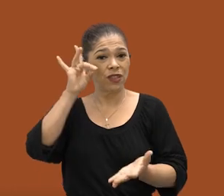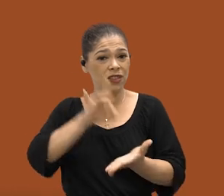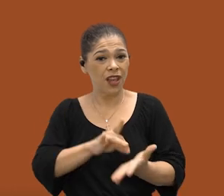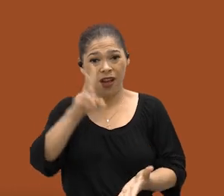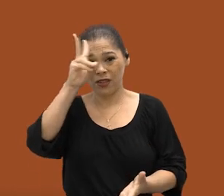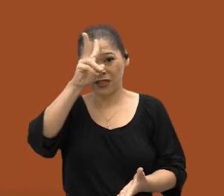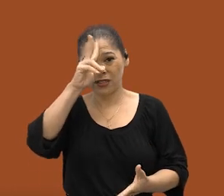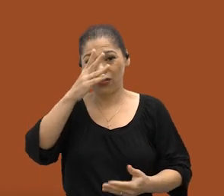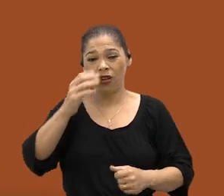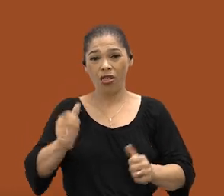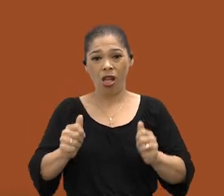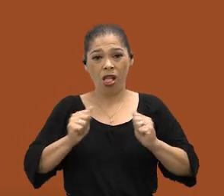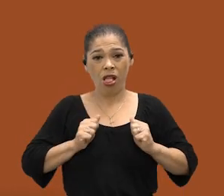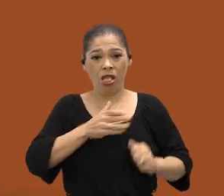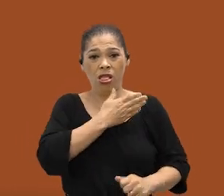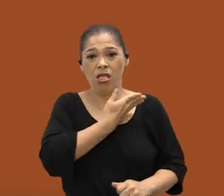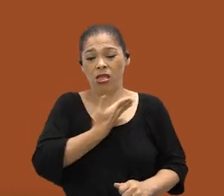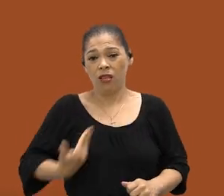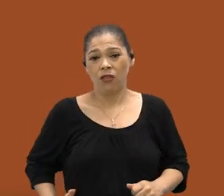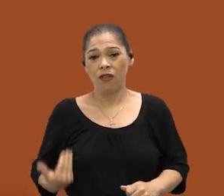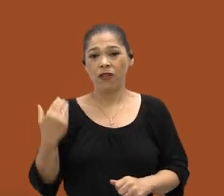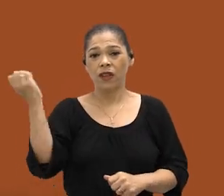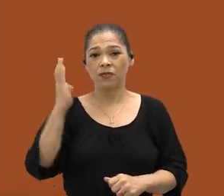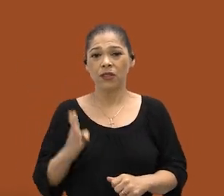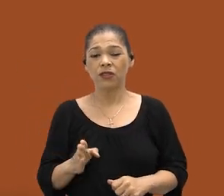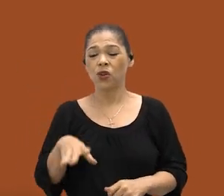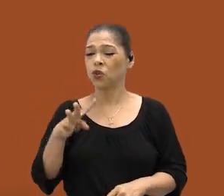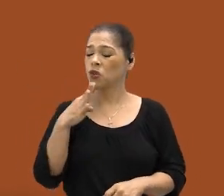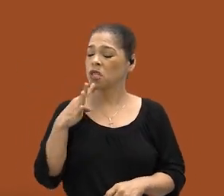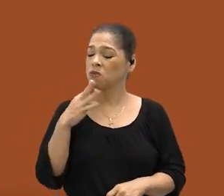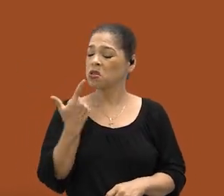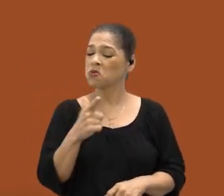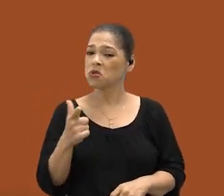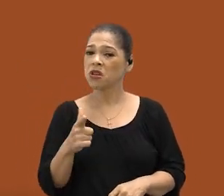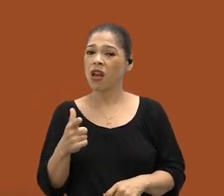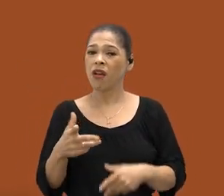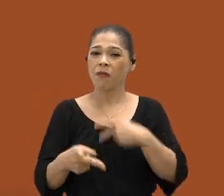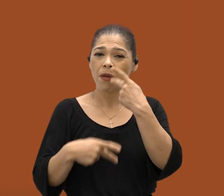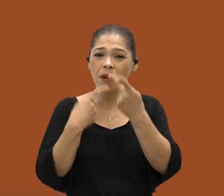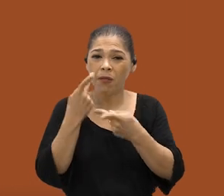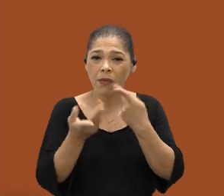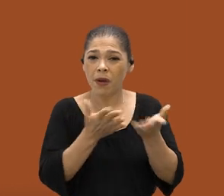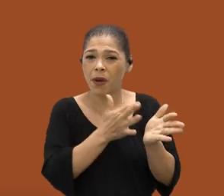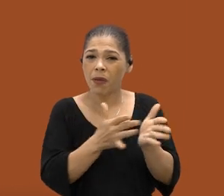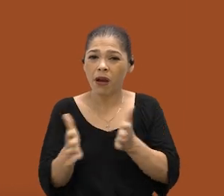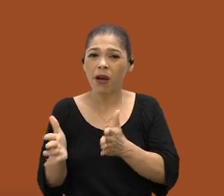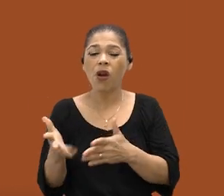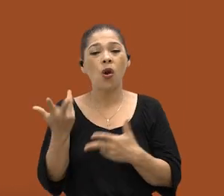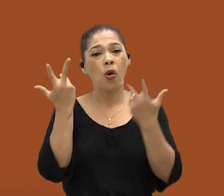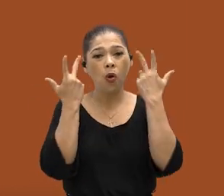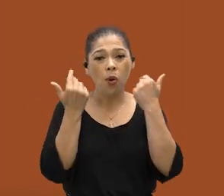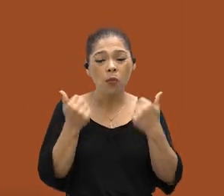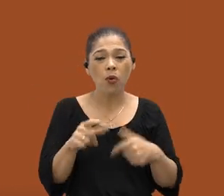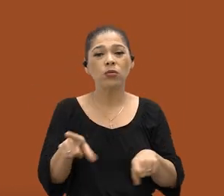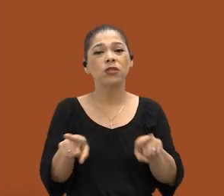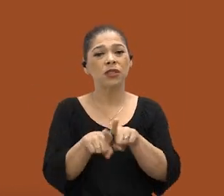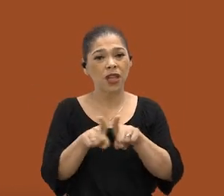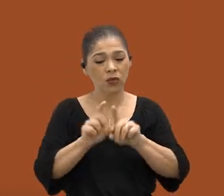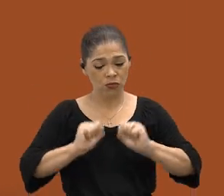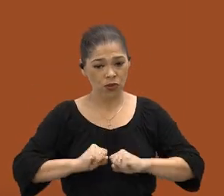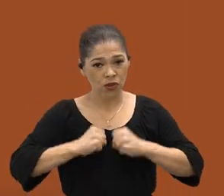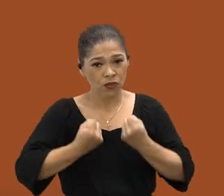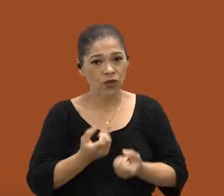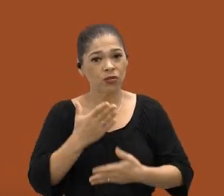ponto de vista oficial da operação do estado e não é tão de conhecimento tão ordinário né tão tão comum mas